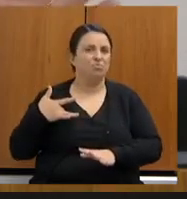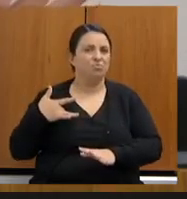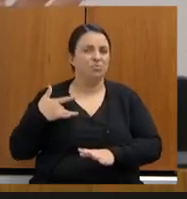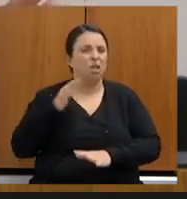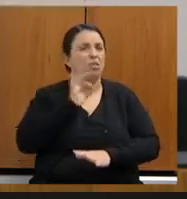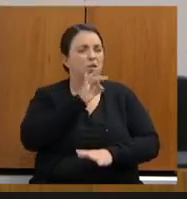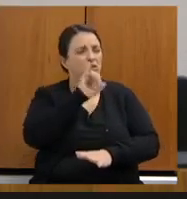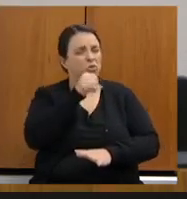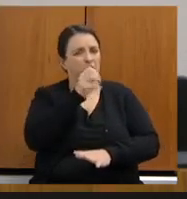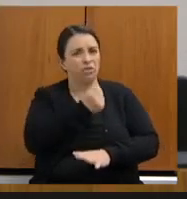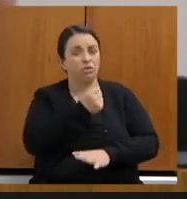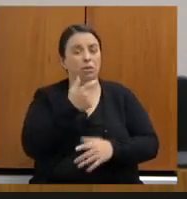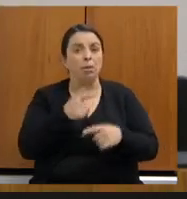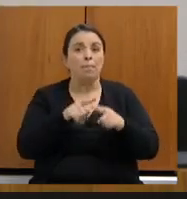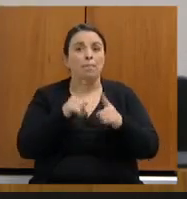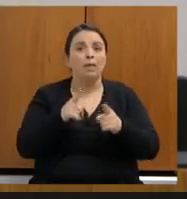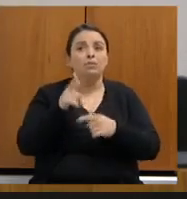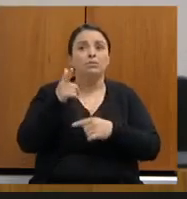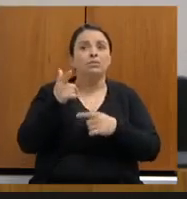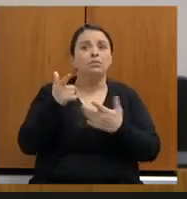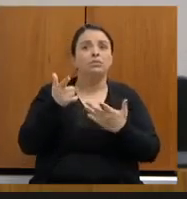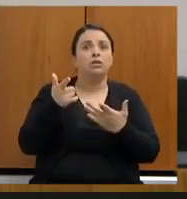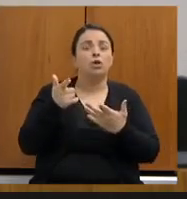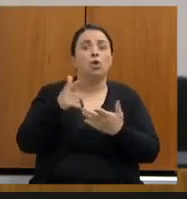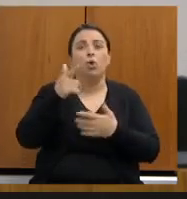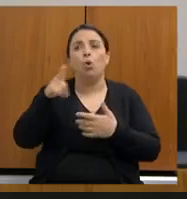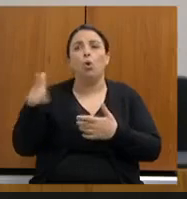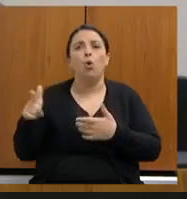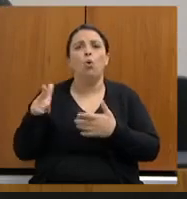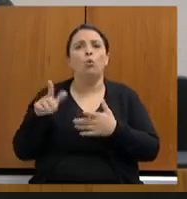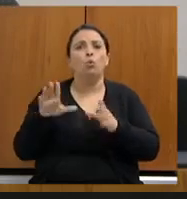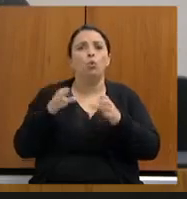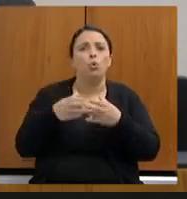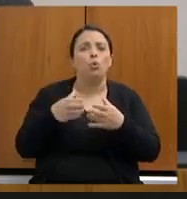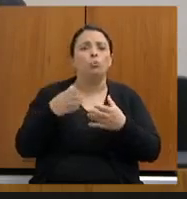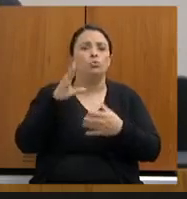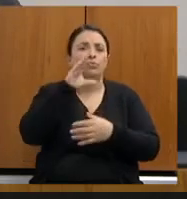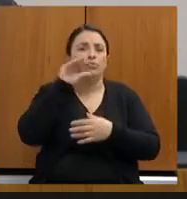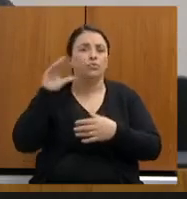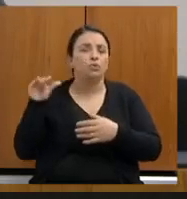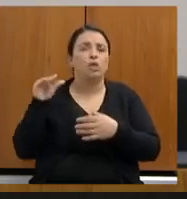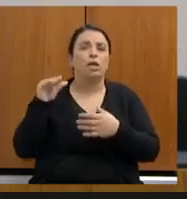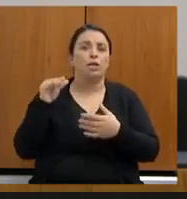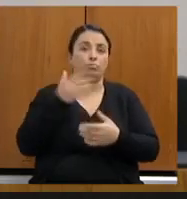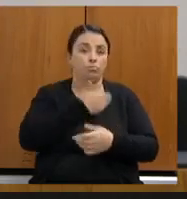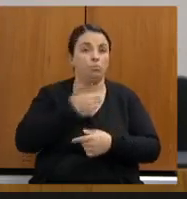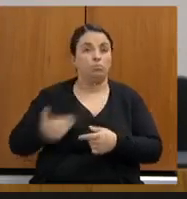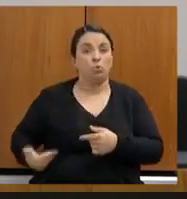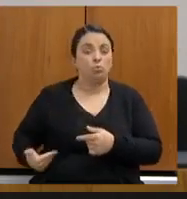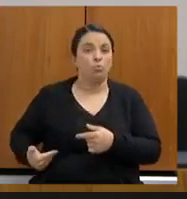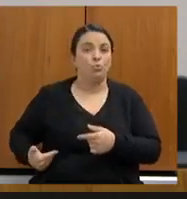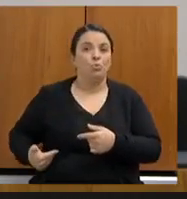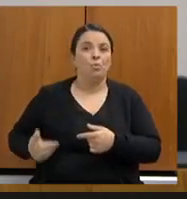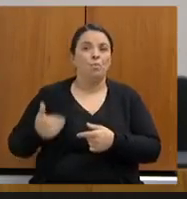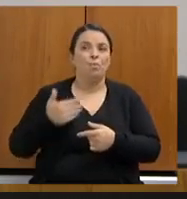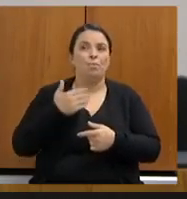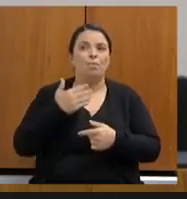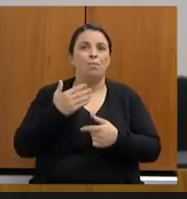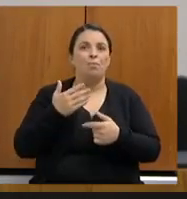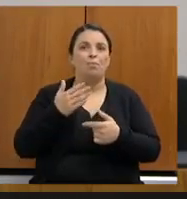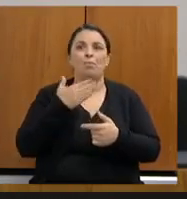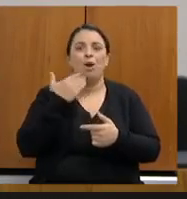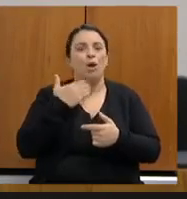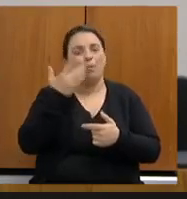diretamente ligado fora isso Nenhum outra categoria de servidor público tempo tanta baixo por isso a pergunta EA